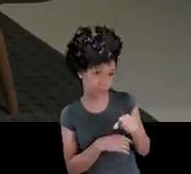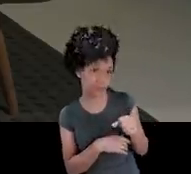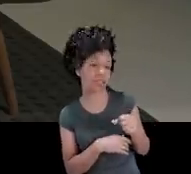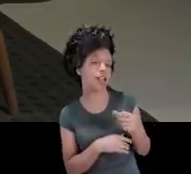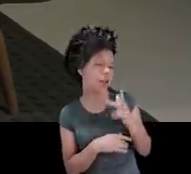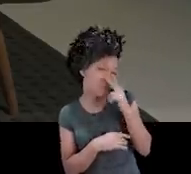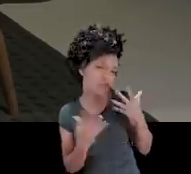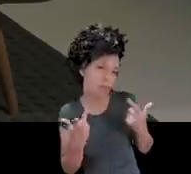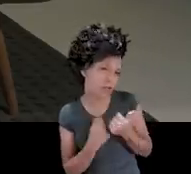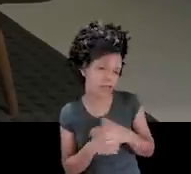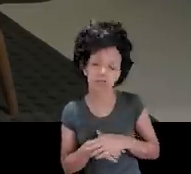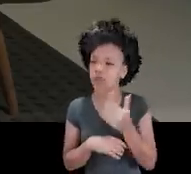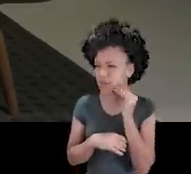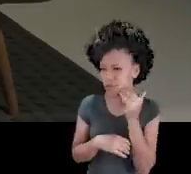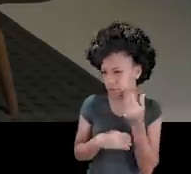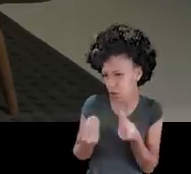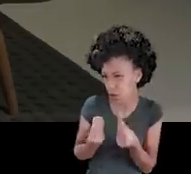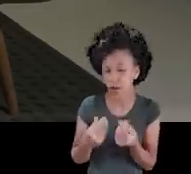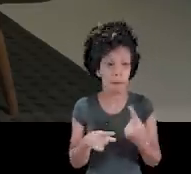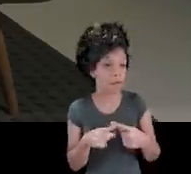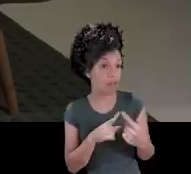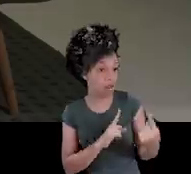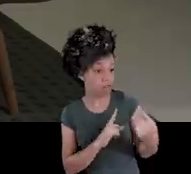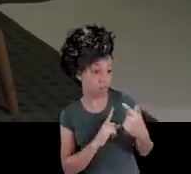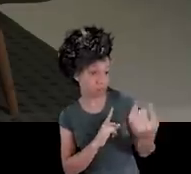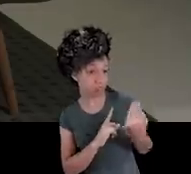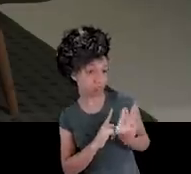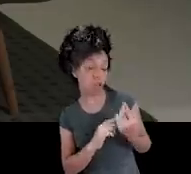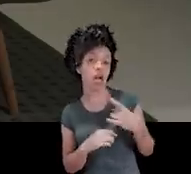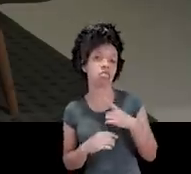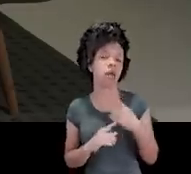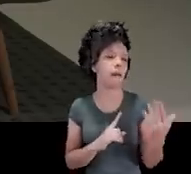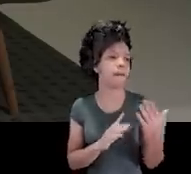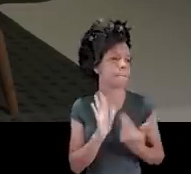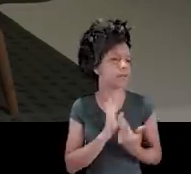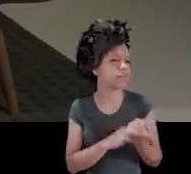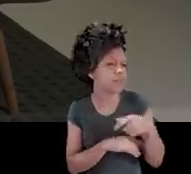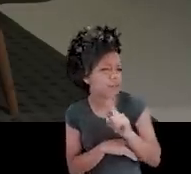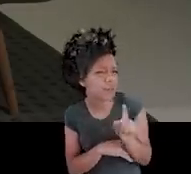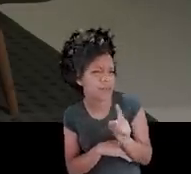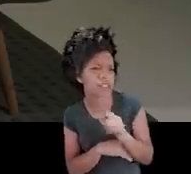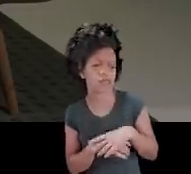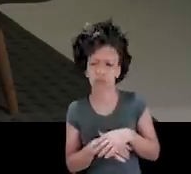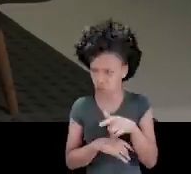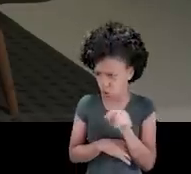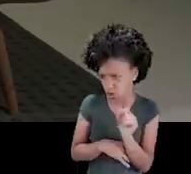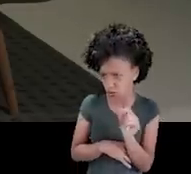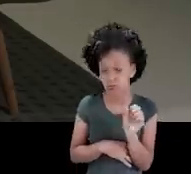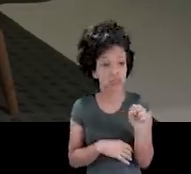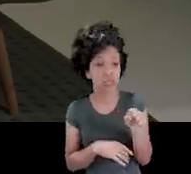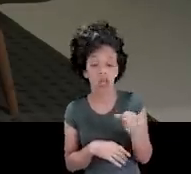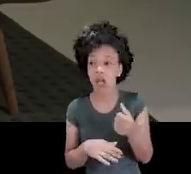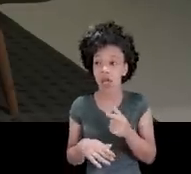É isso que eu queria entender. Porque elas vêm até mim como... Elas veem isso representado numa pessoa que não precisa sim, raspar a cabeça. Que escolheu, né? Porque elas estão